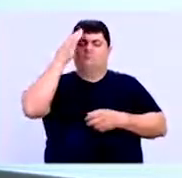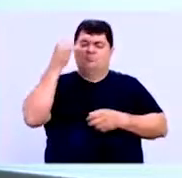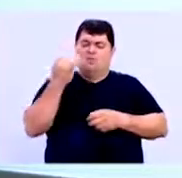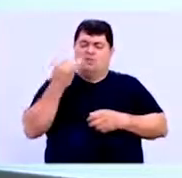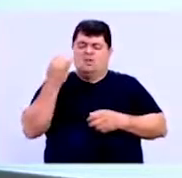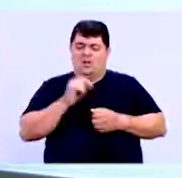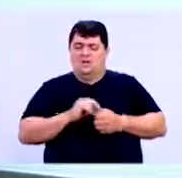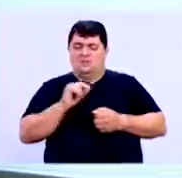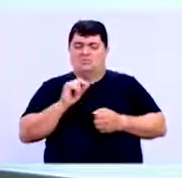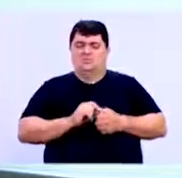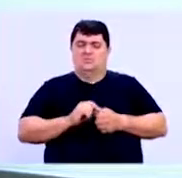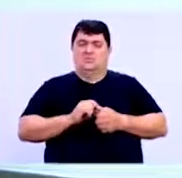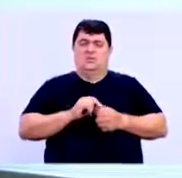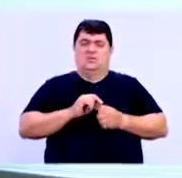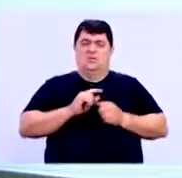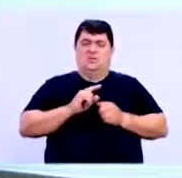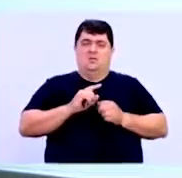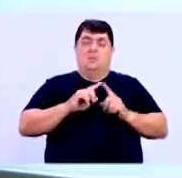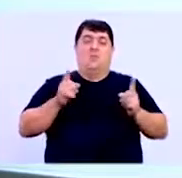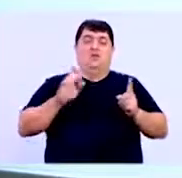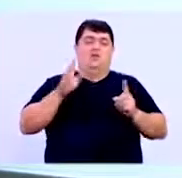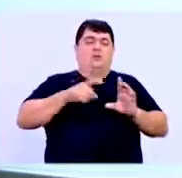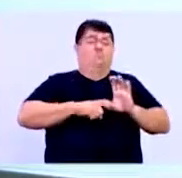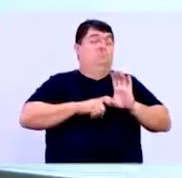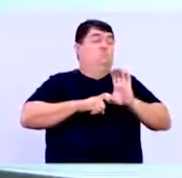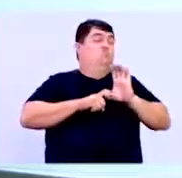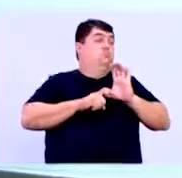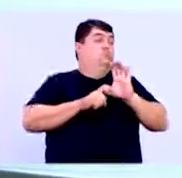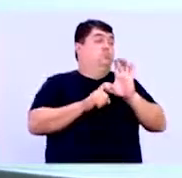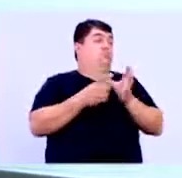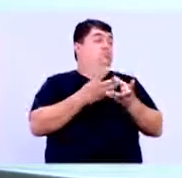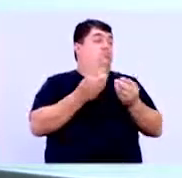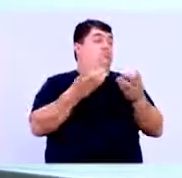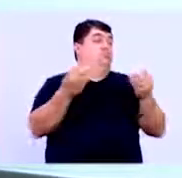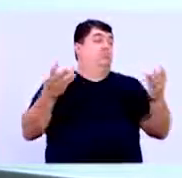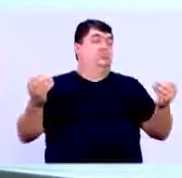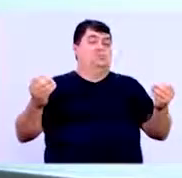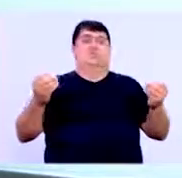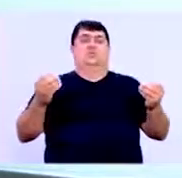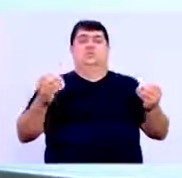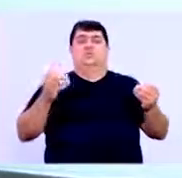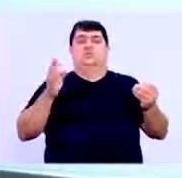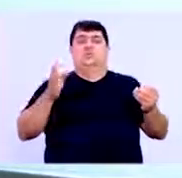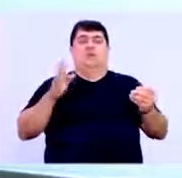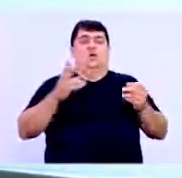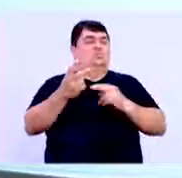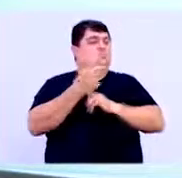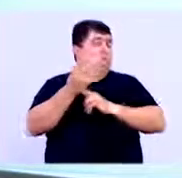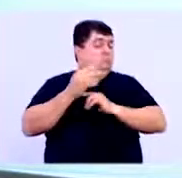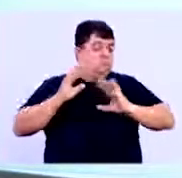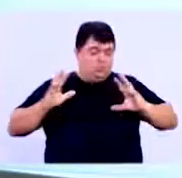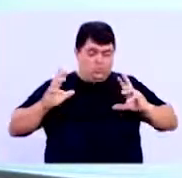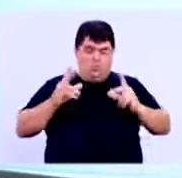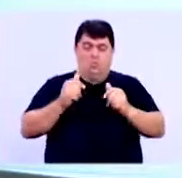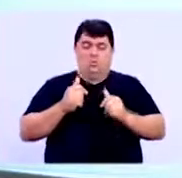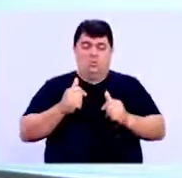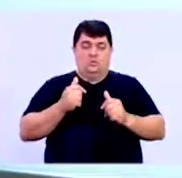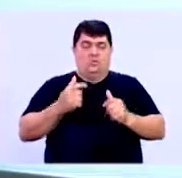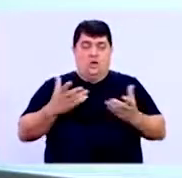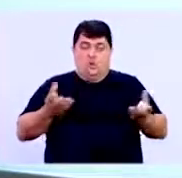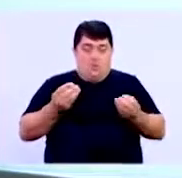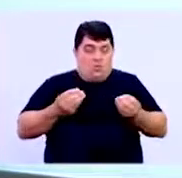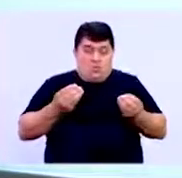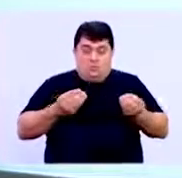passam a ser endividadas ou já são tomadoras, ou seja, já tomaram tudo emprestado que o mercado oferecia. E